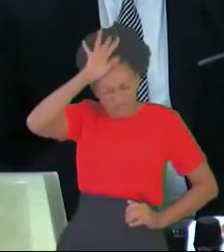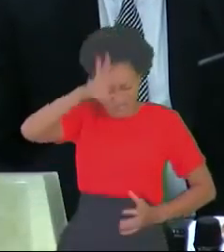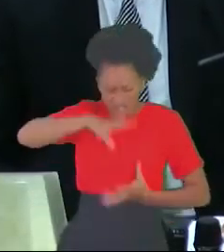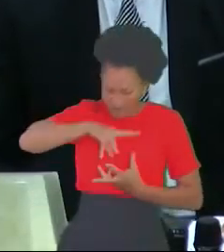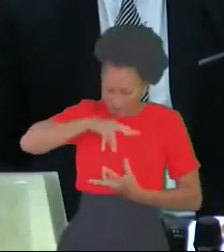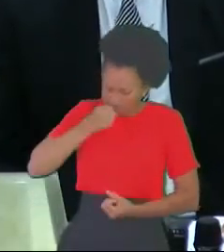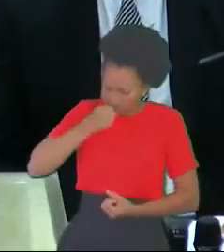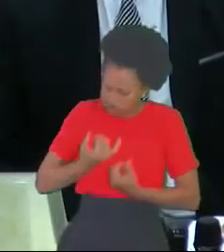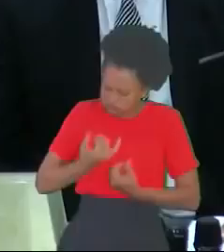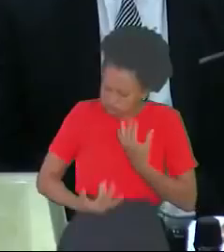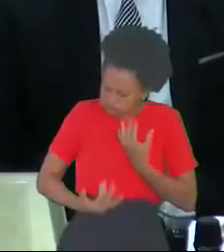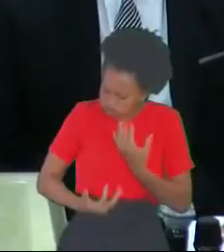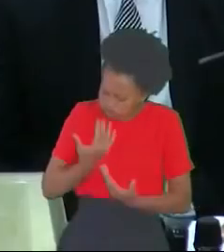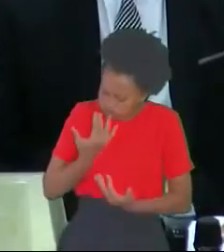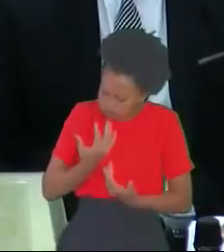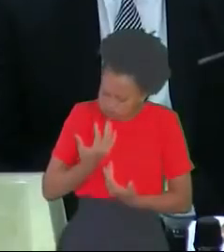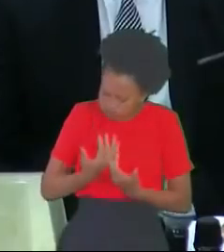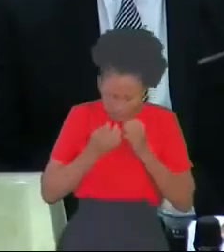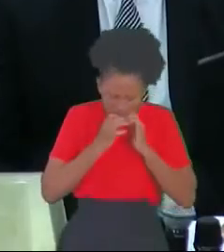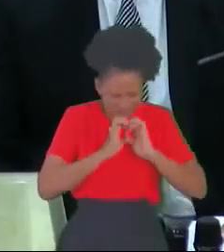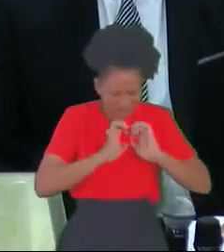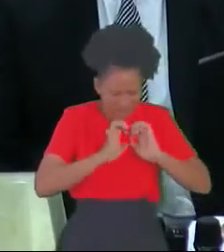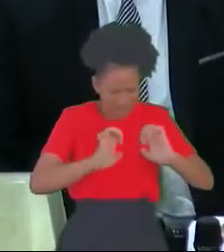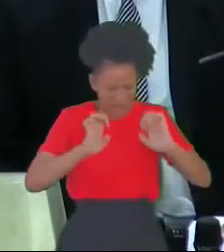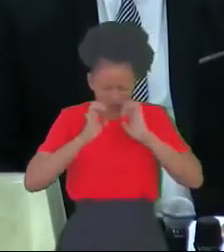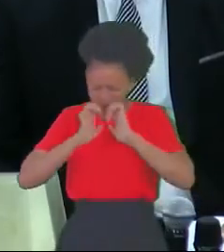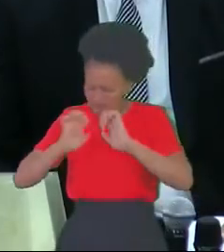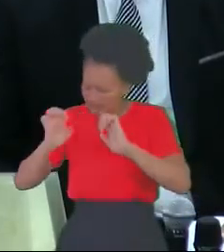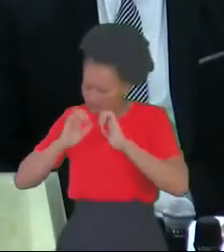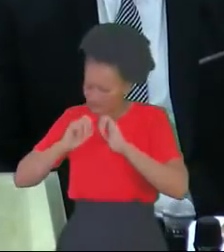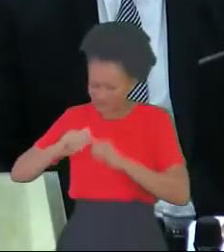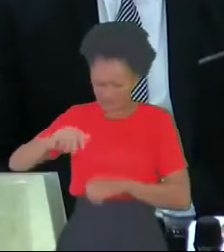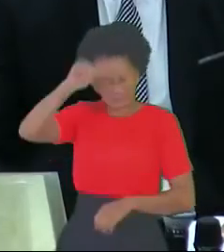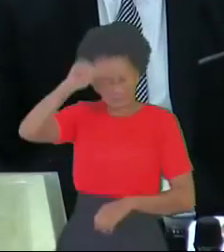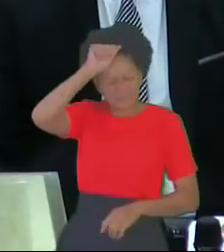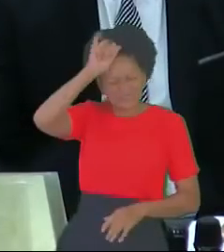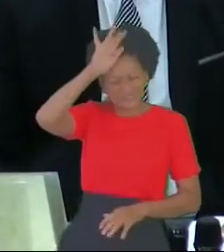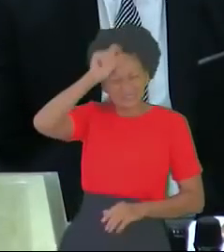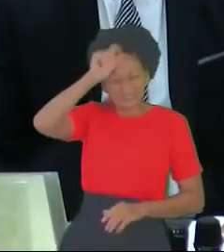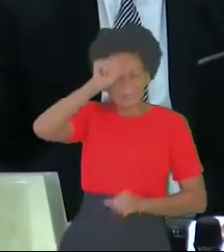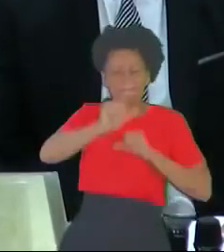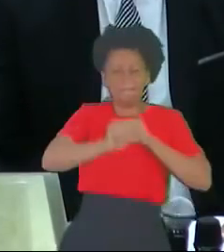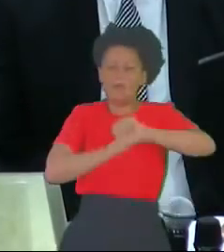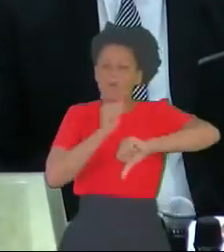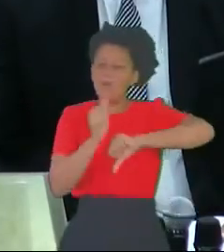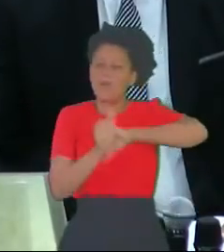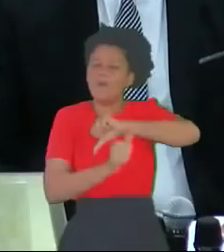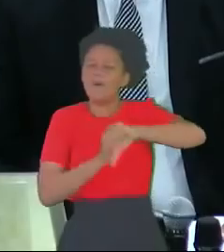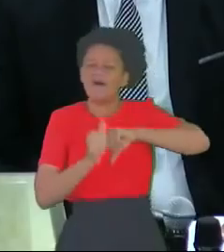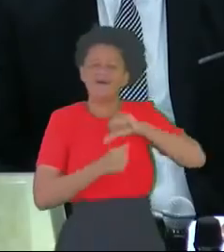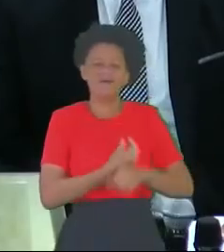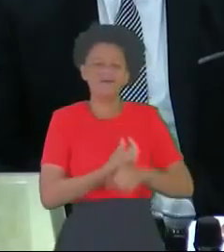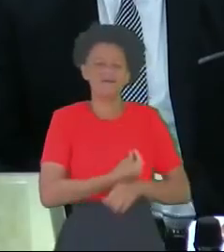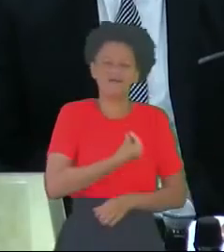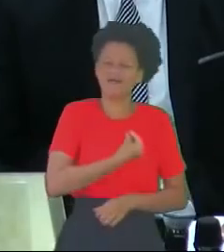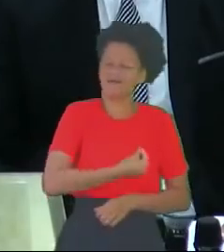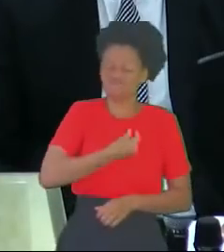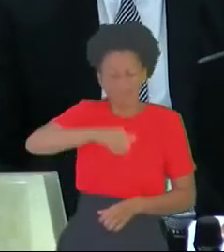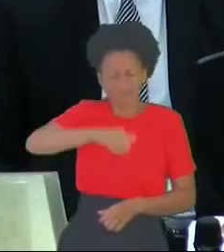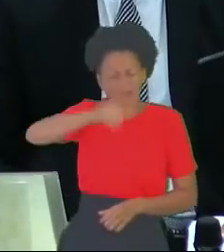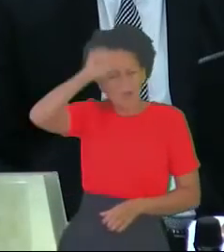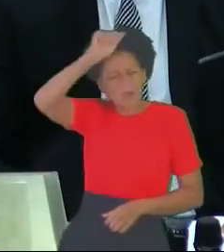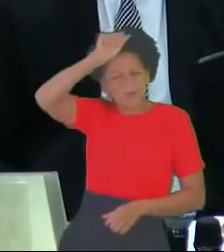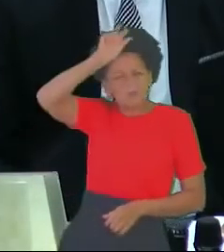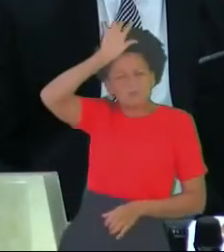Um avivamento é evangelização. Um avivamento é transformação de vida. Um avivamento é o